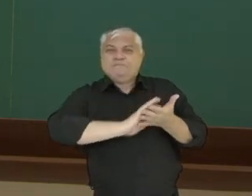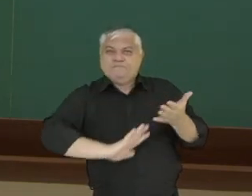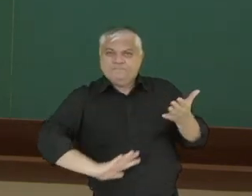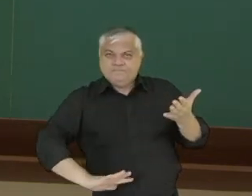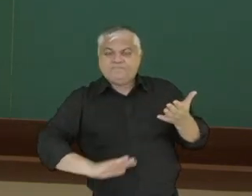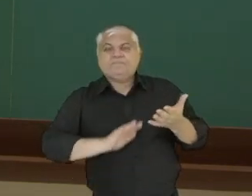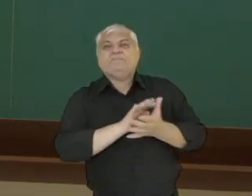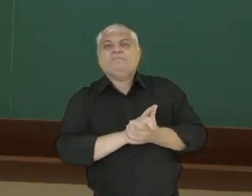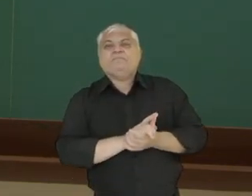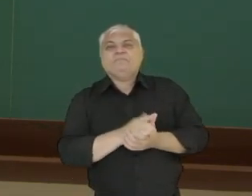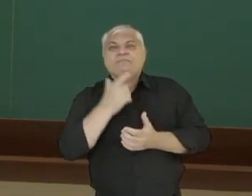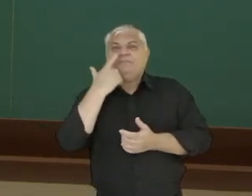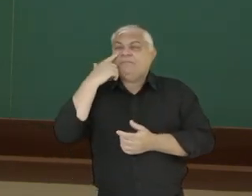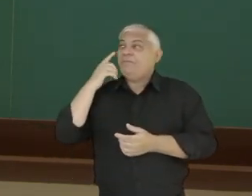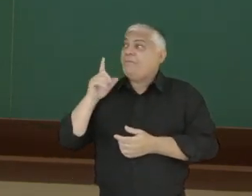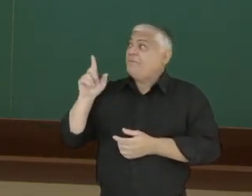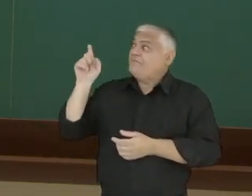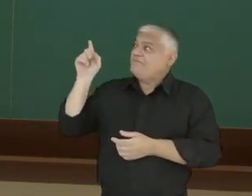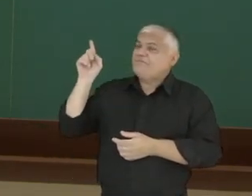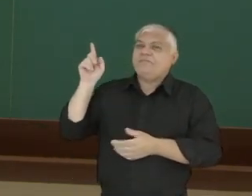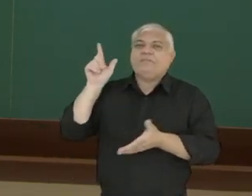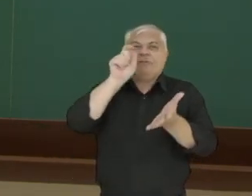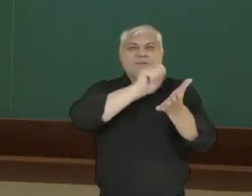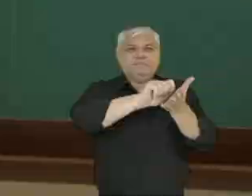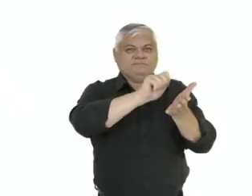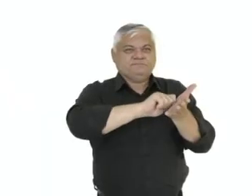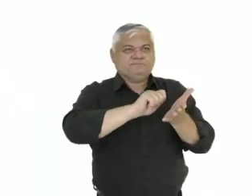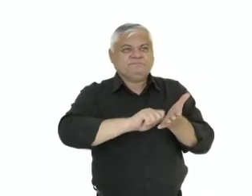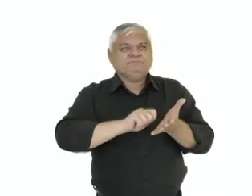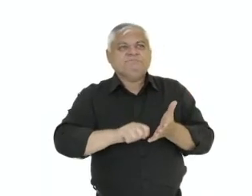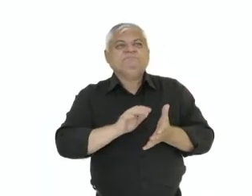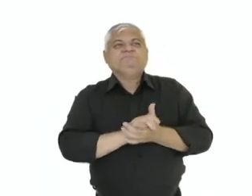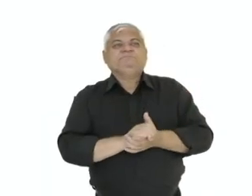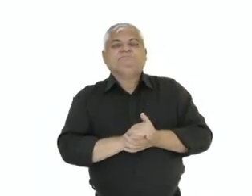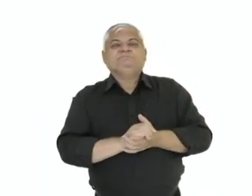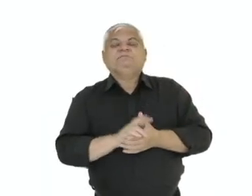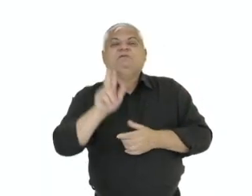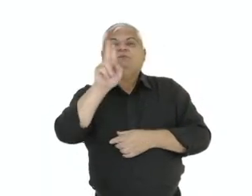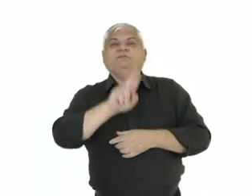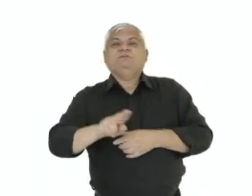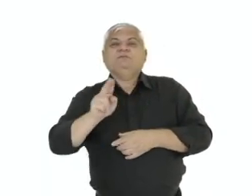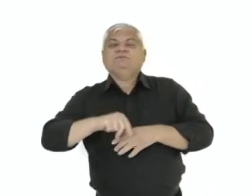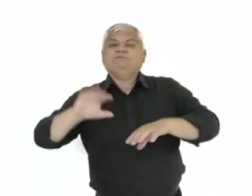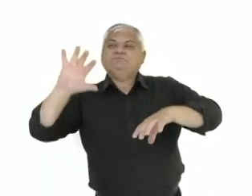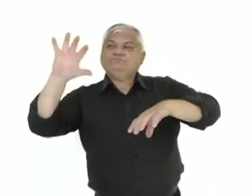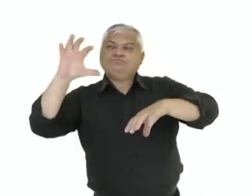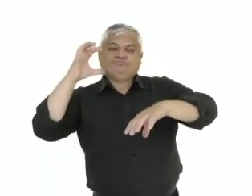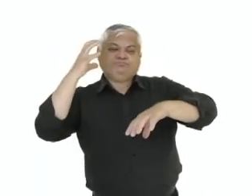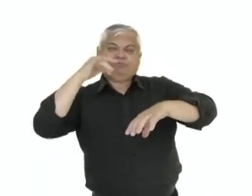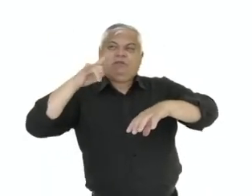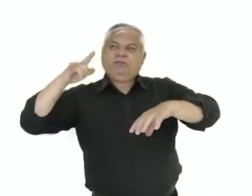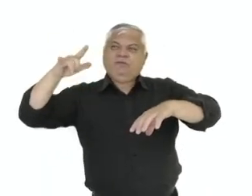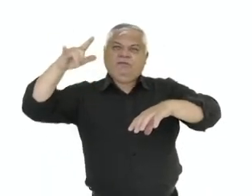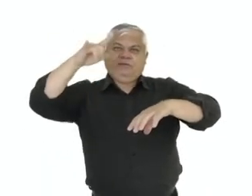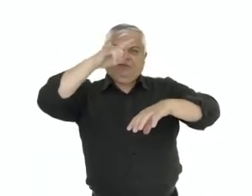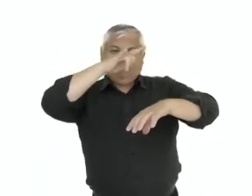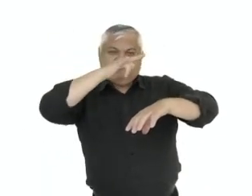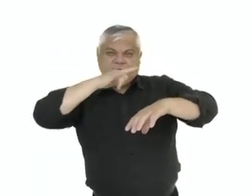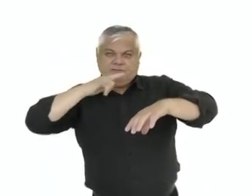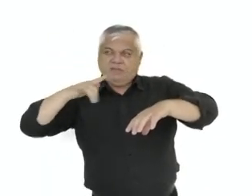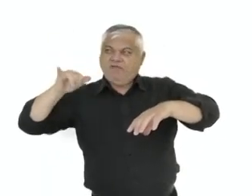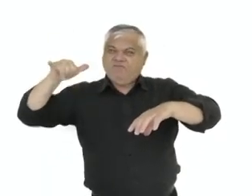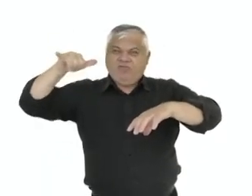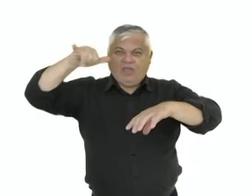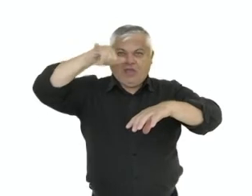atividade para você na tela. Dá uma olhada ali e anota no seu caderno. O uso de satélites, drones e aviões tem um papel fundamental para